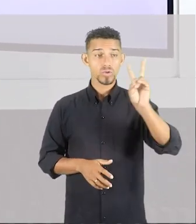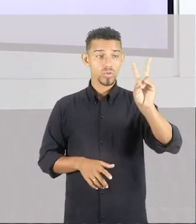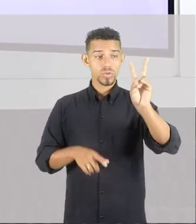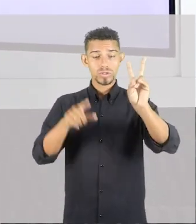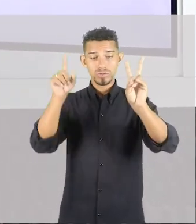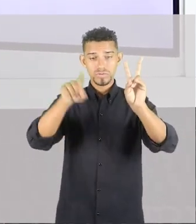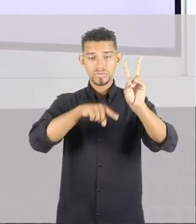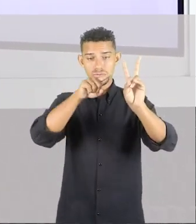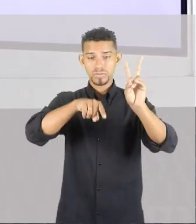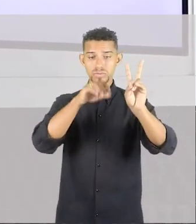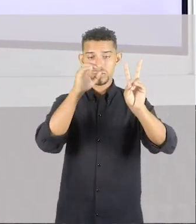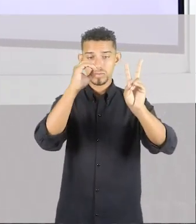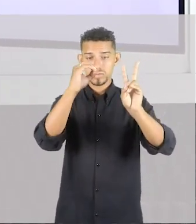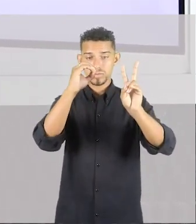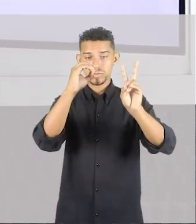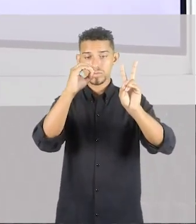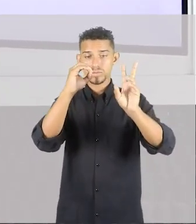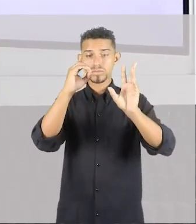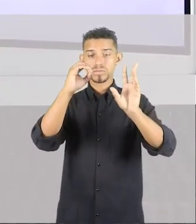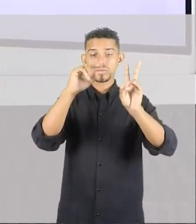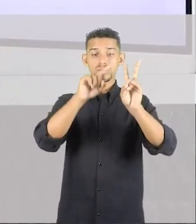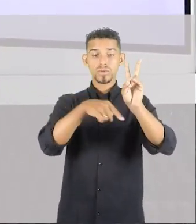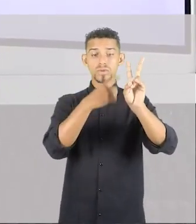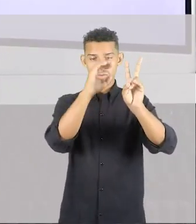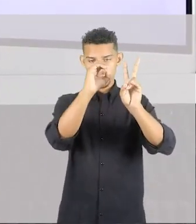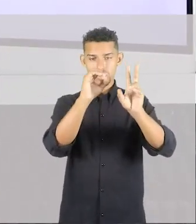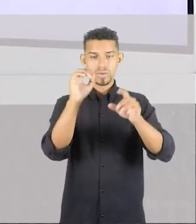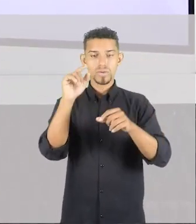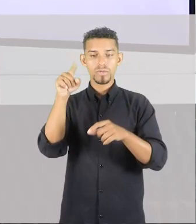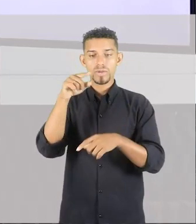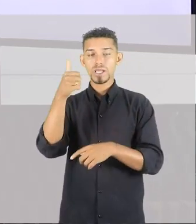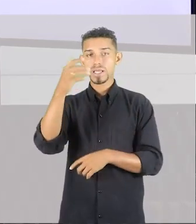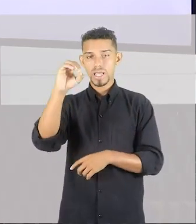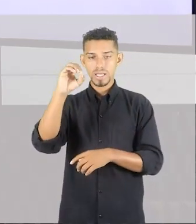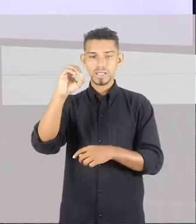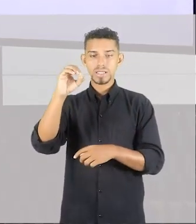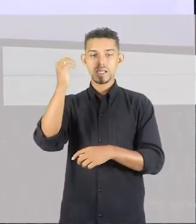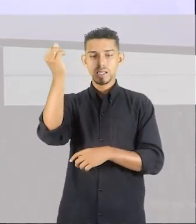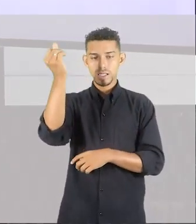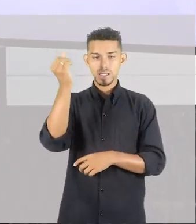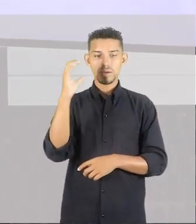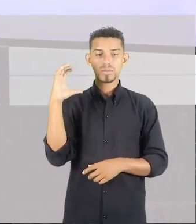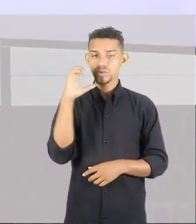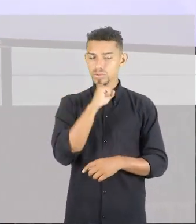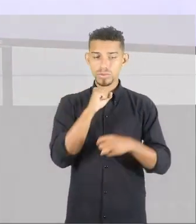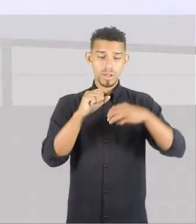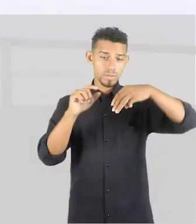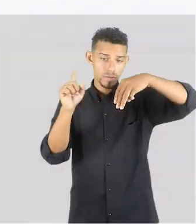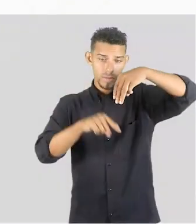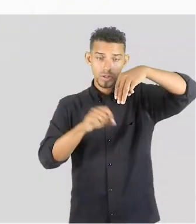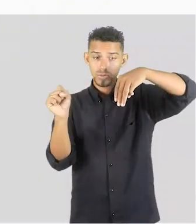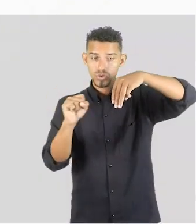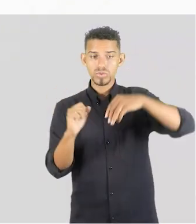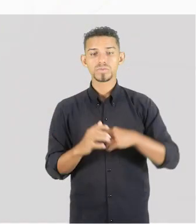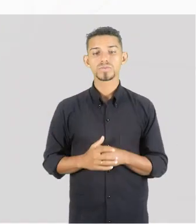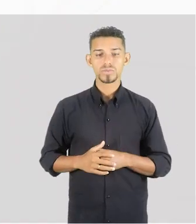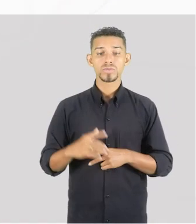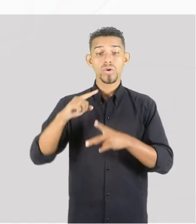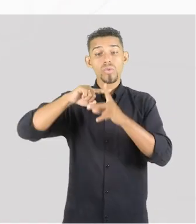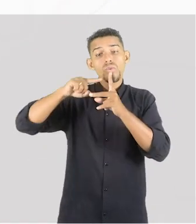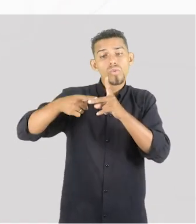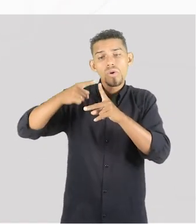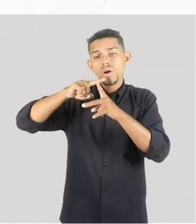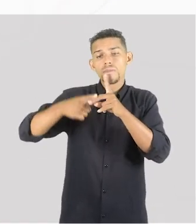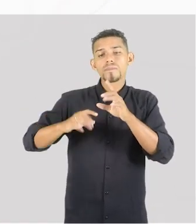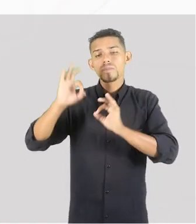2 vezes 10 a sexta metros por segundo, muito rápida. O ângulo formado entre a velocidade